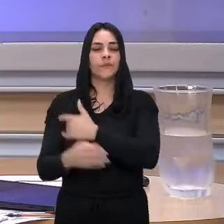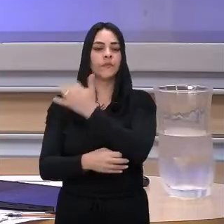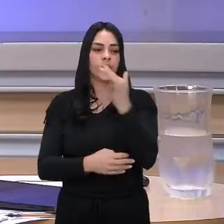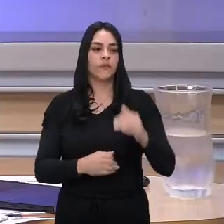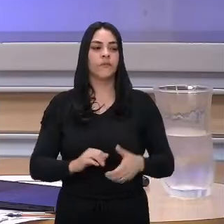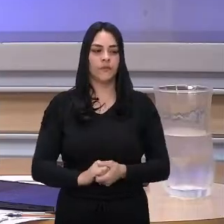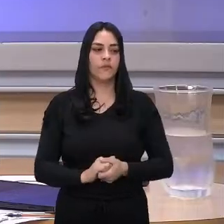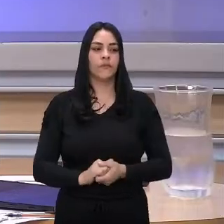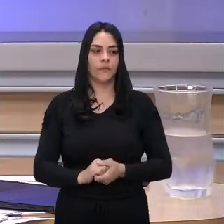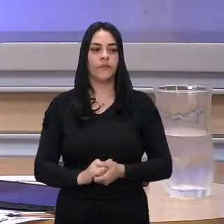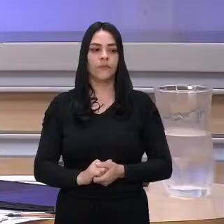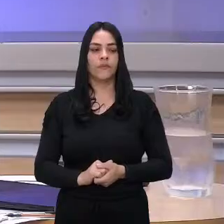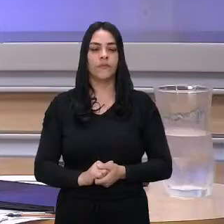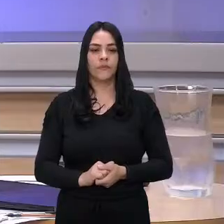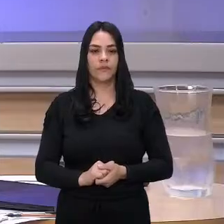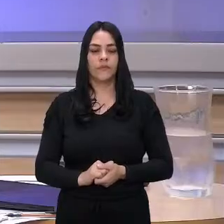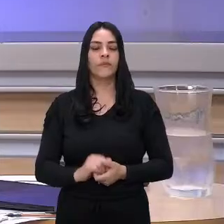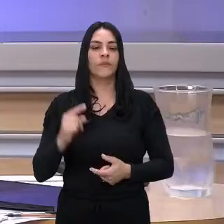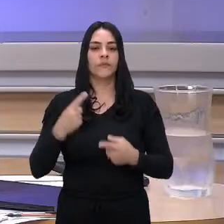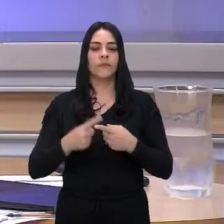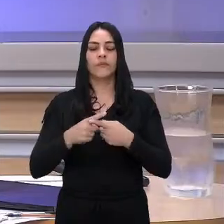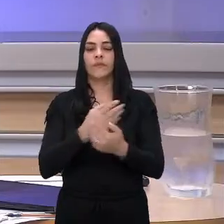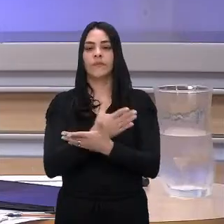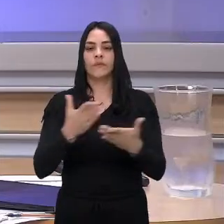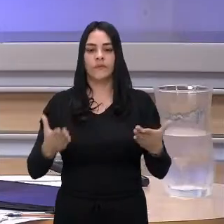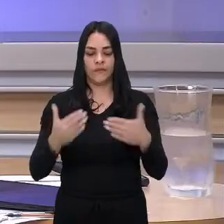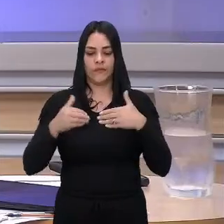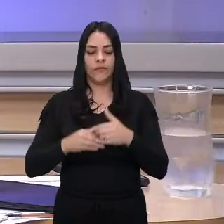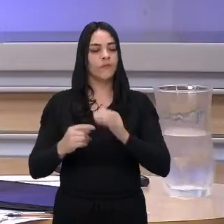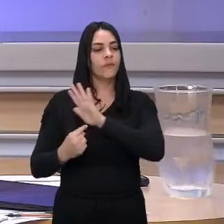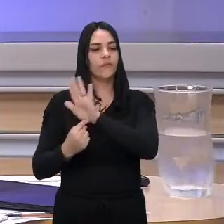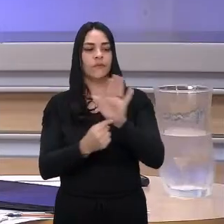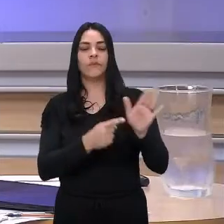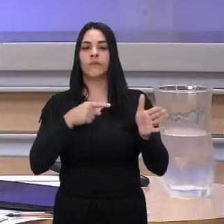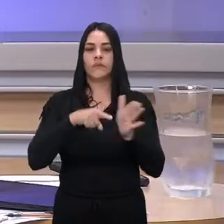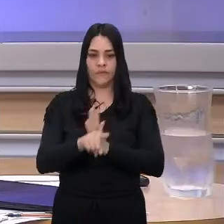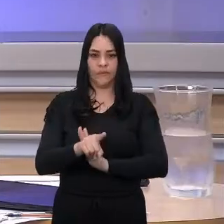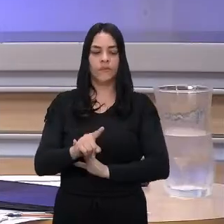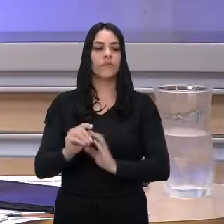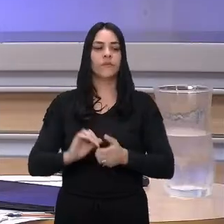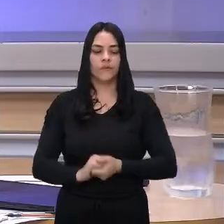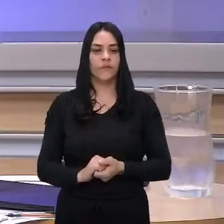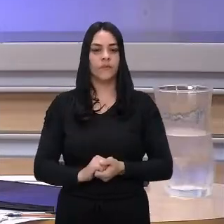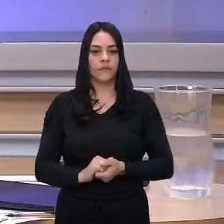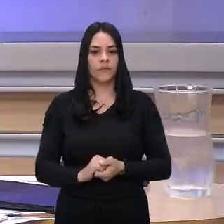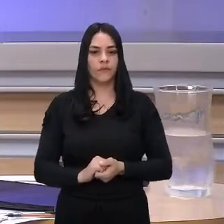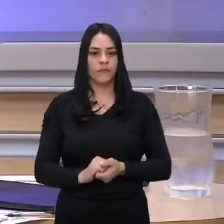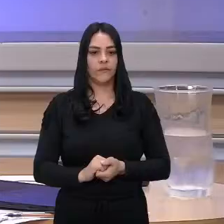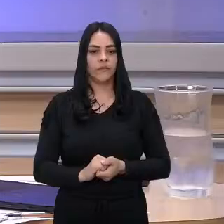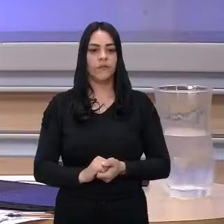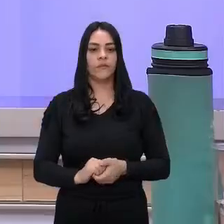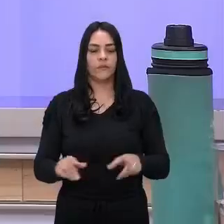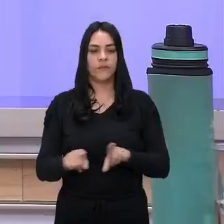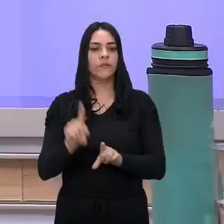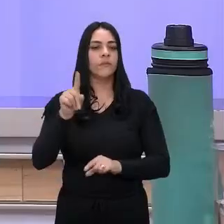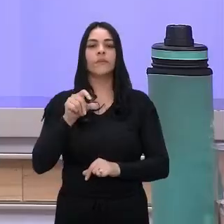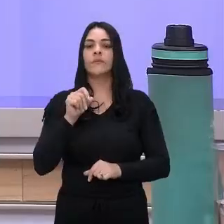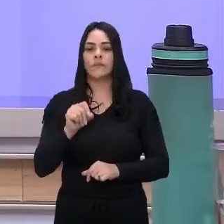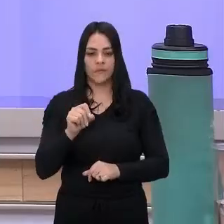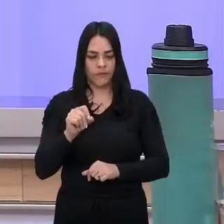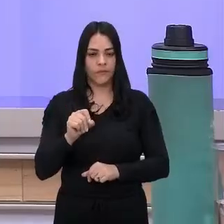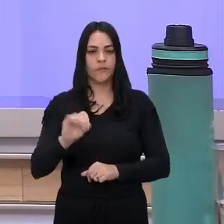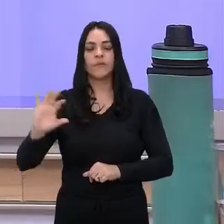Educação Ambiental. Né? Aí, por enquanto, a gente não apareceu perguntas aqui, mas apareceu já. Eu queria aproveitar esse tópico